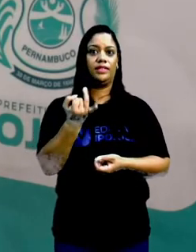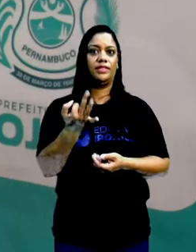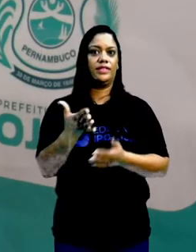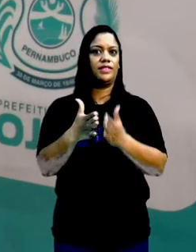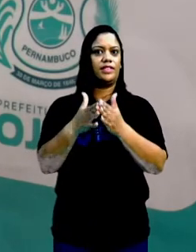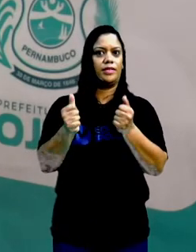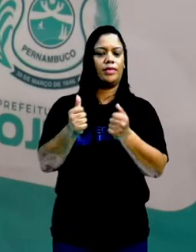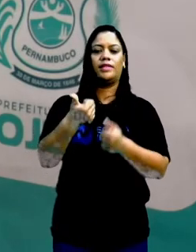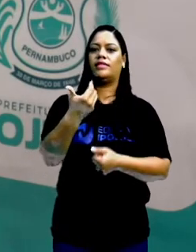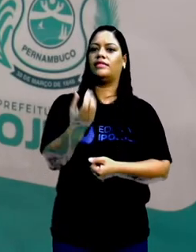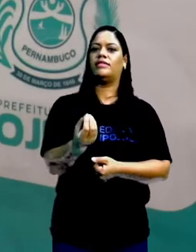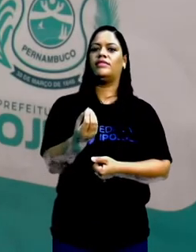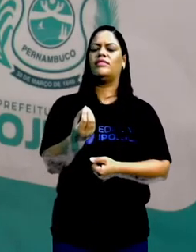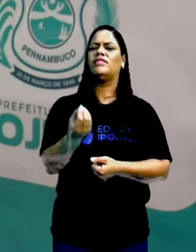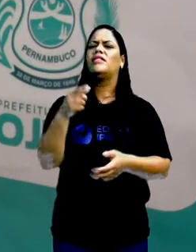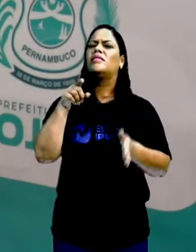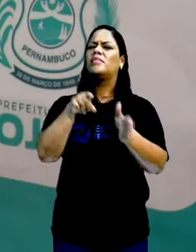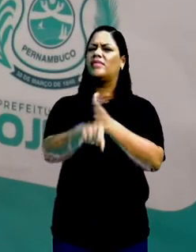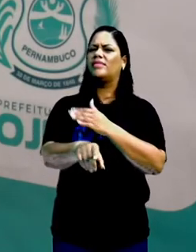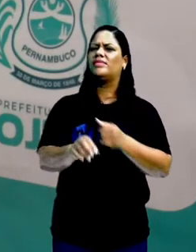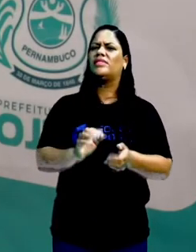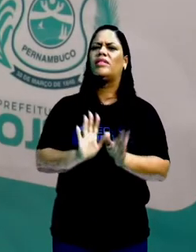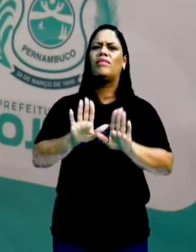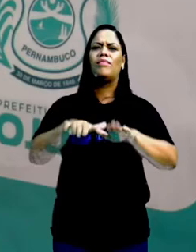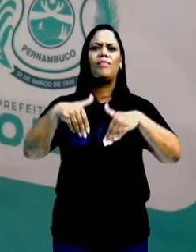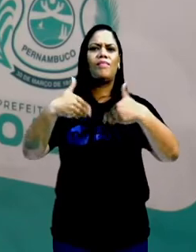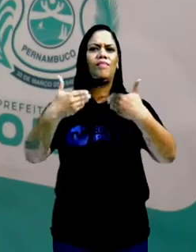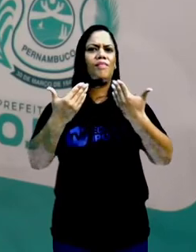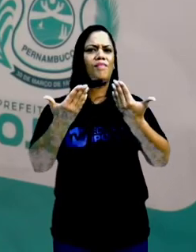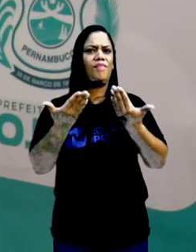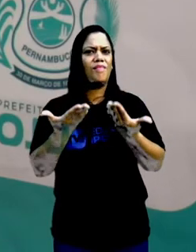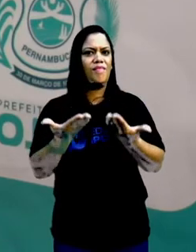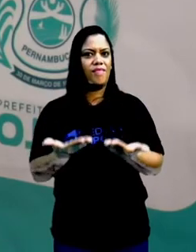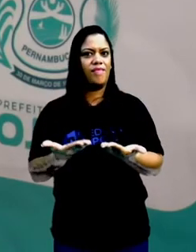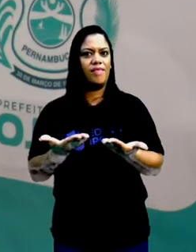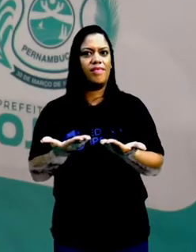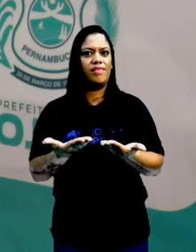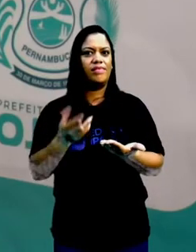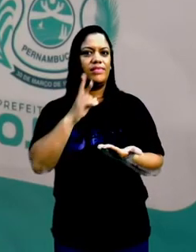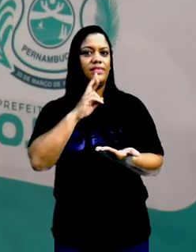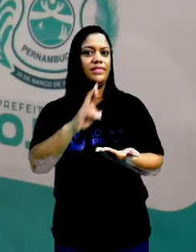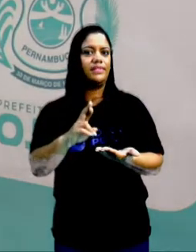a 10. A pergunta é, qual é o produto dessa operação?